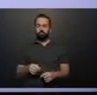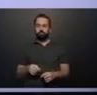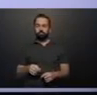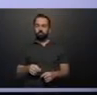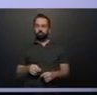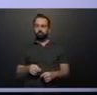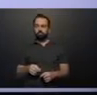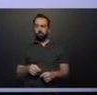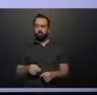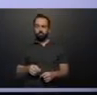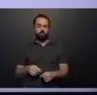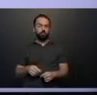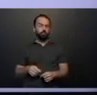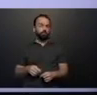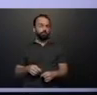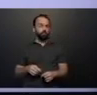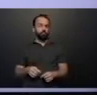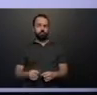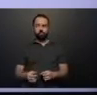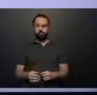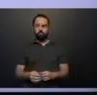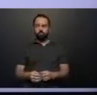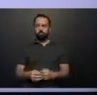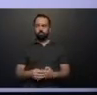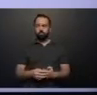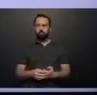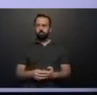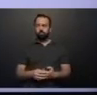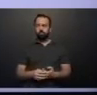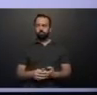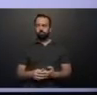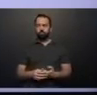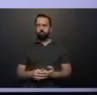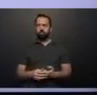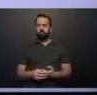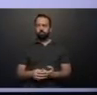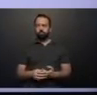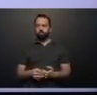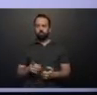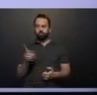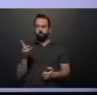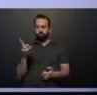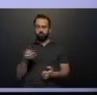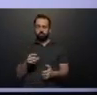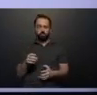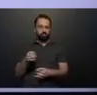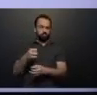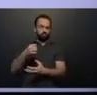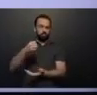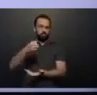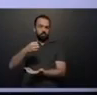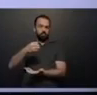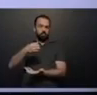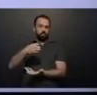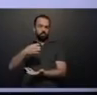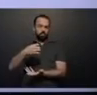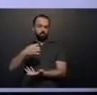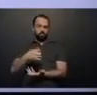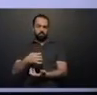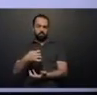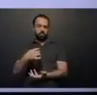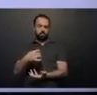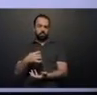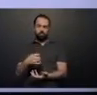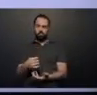como a destilação de alguma substância. O Kitasato, ele é um recipiente de vidro